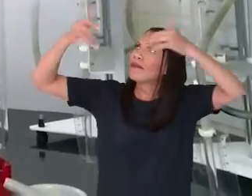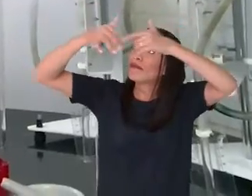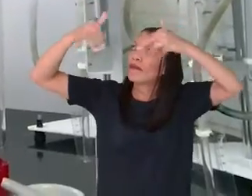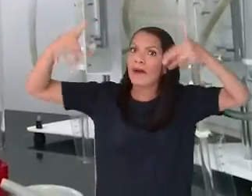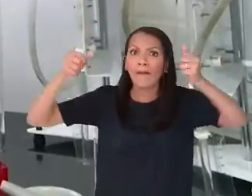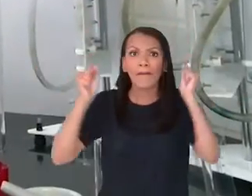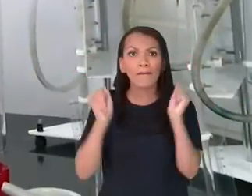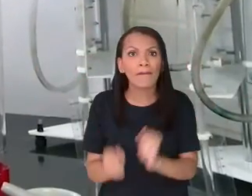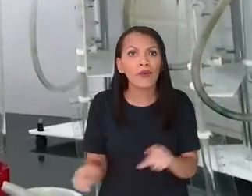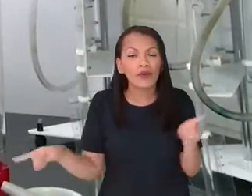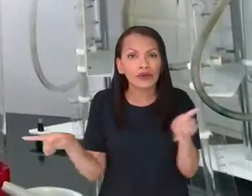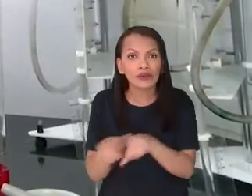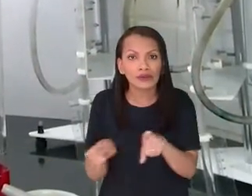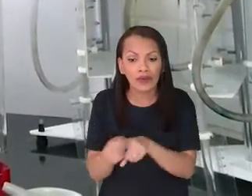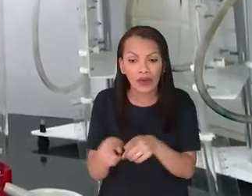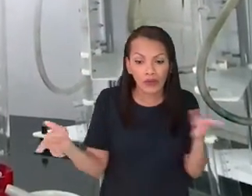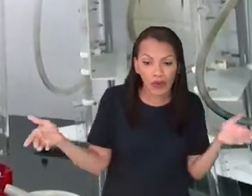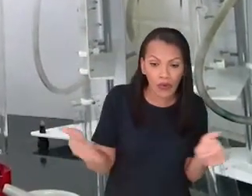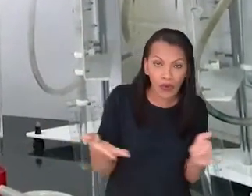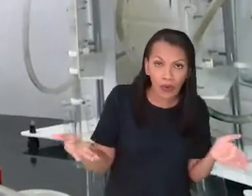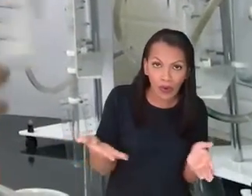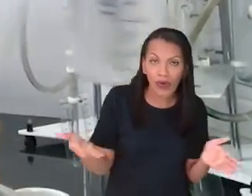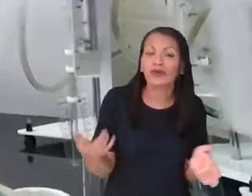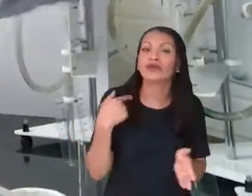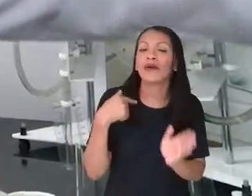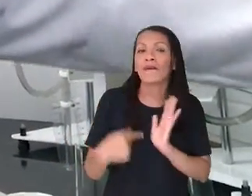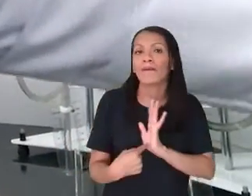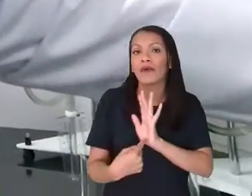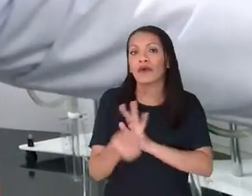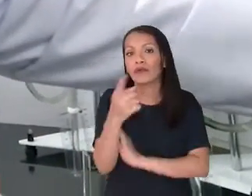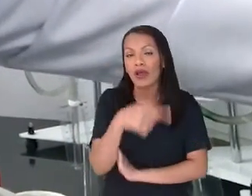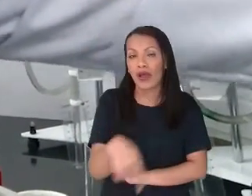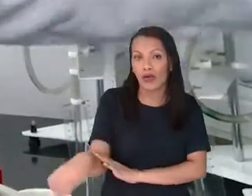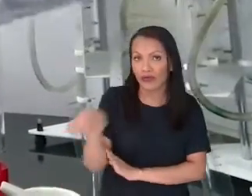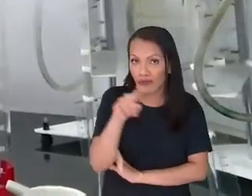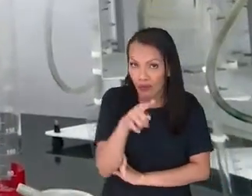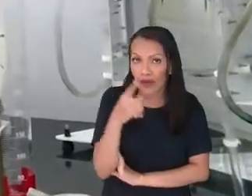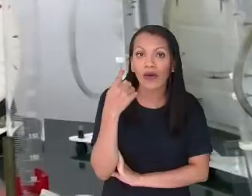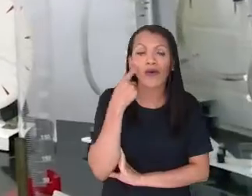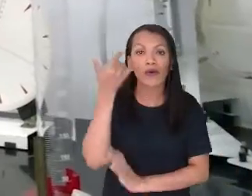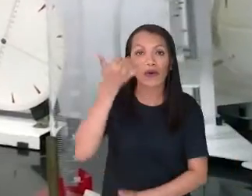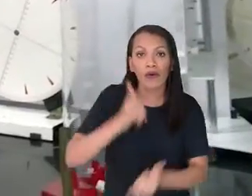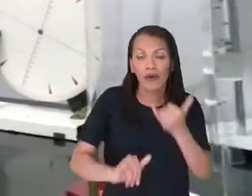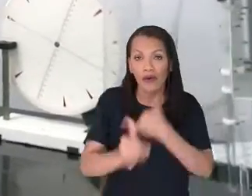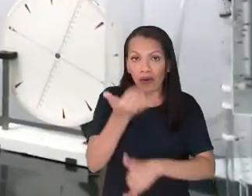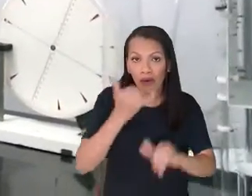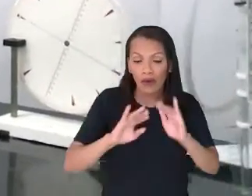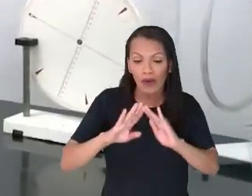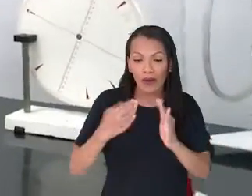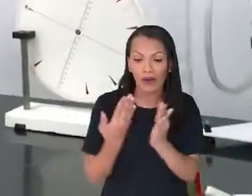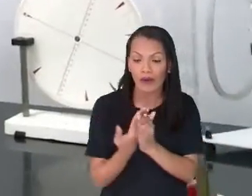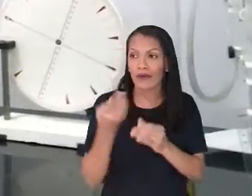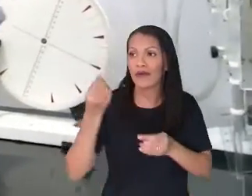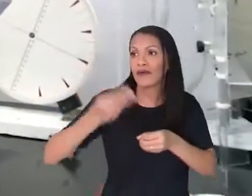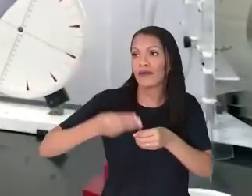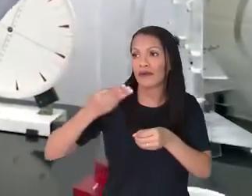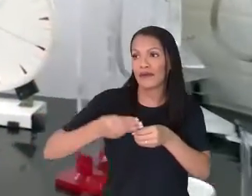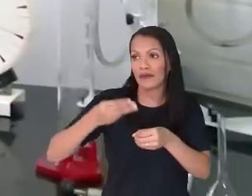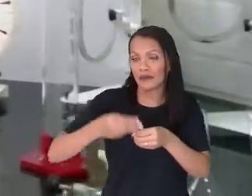gente também. Então, hoje, pessoal, estou mostrando para vocês aqui, no laboratório da Escola Municipal,